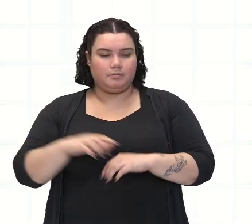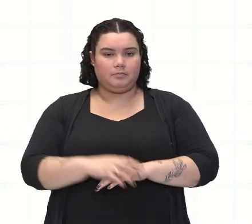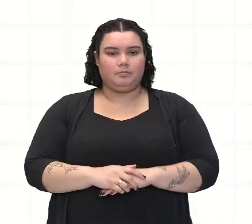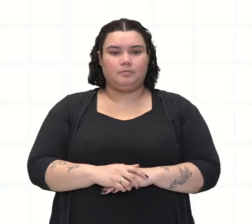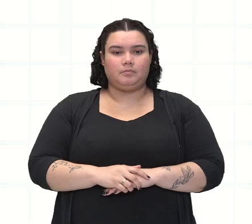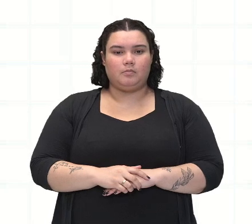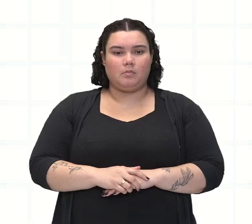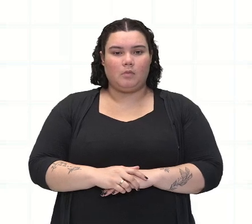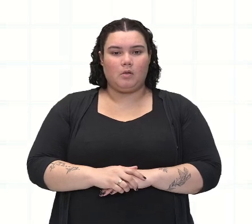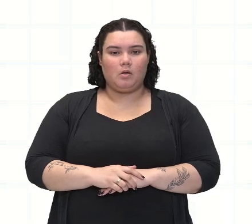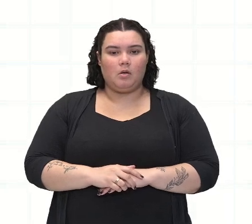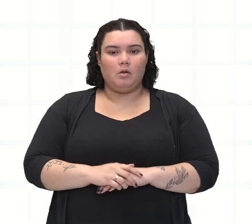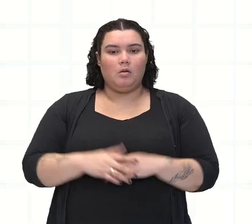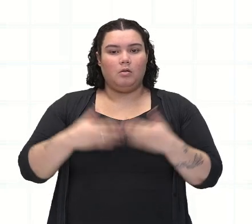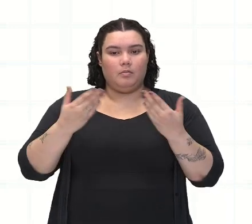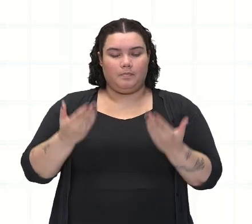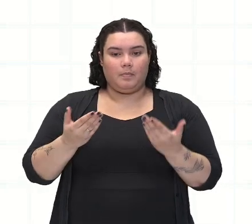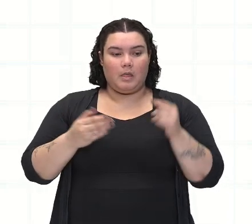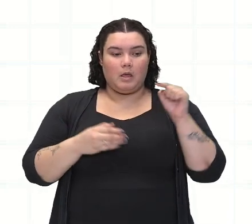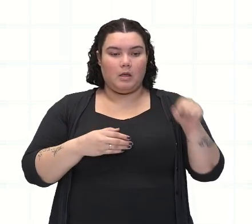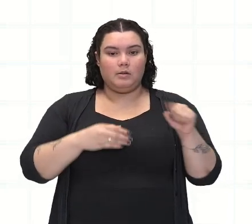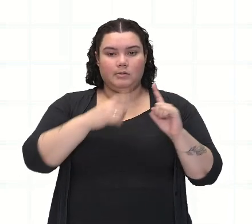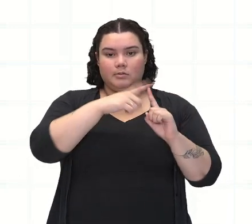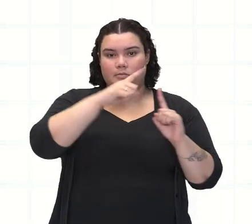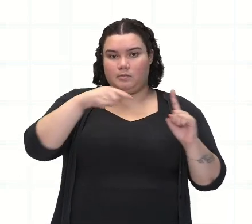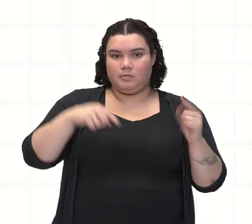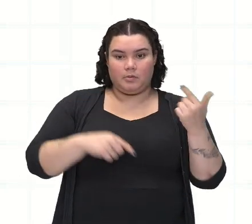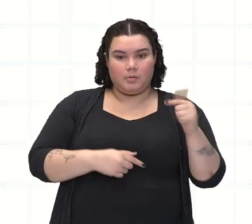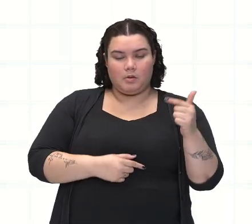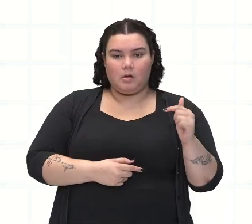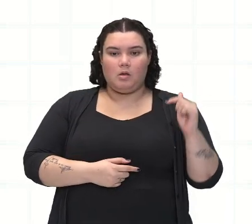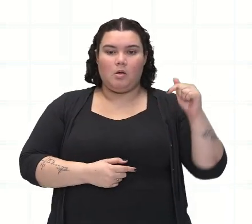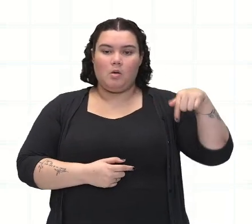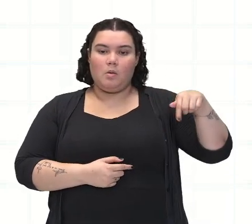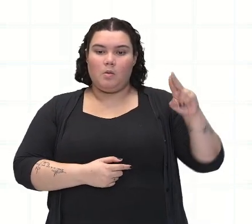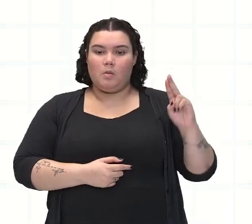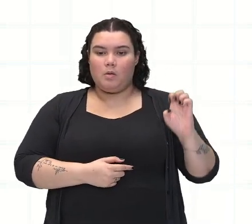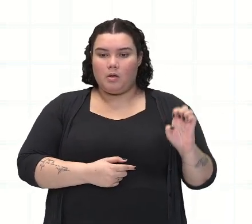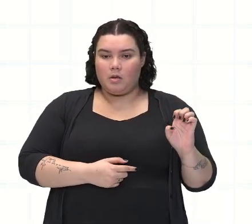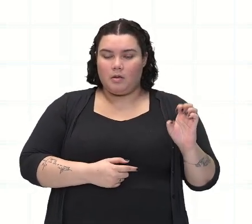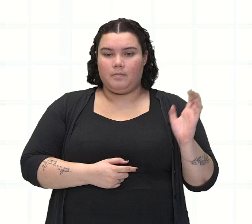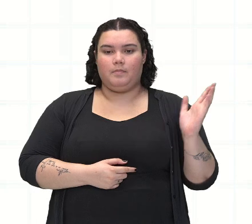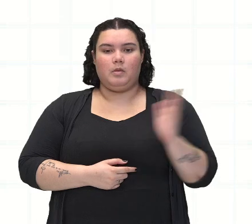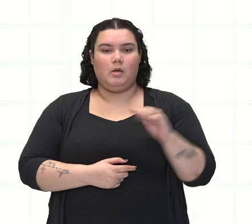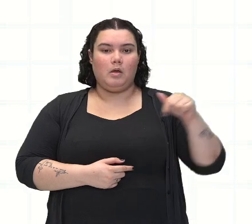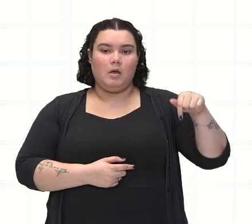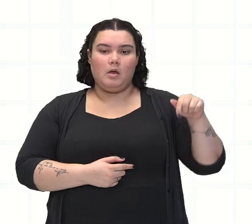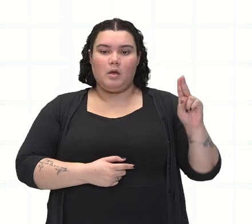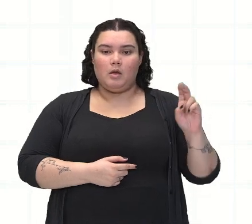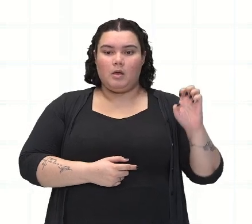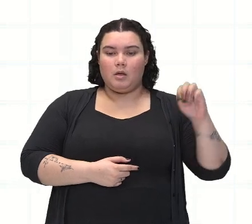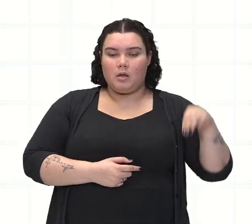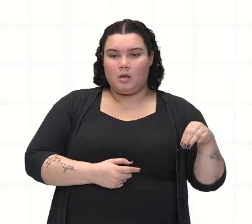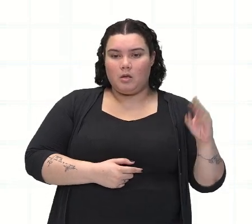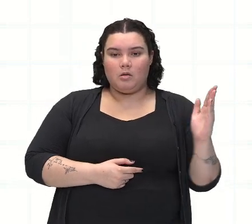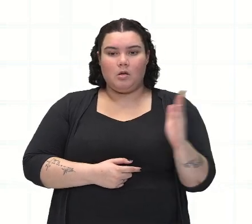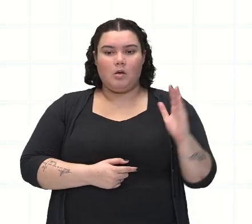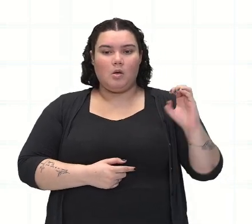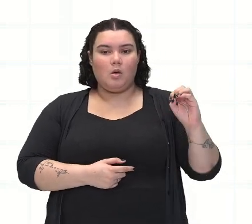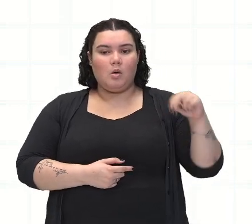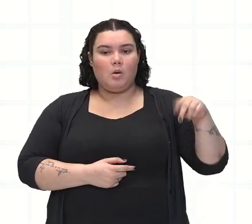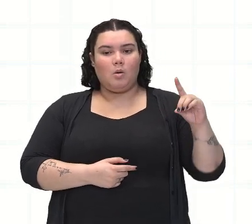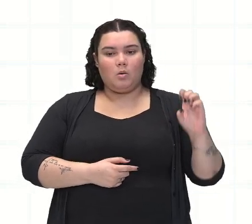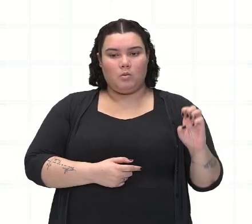é o que, o quem e o onde, ok? E os variáveis, por que variáveis? Porque eles